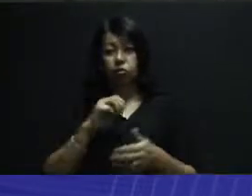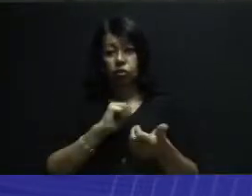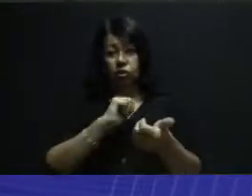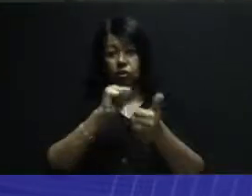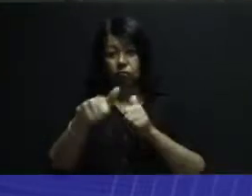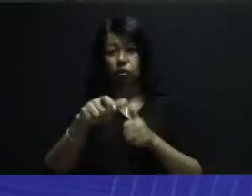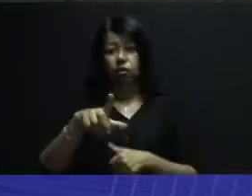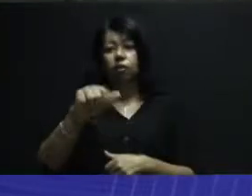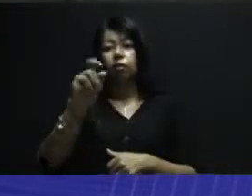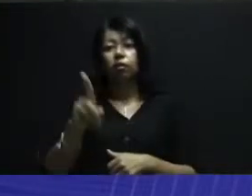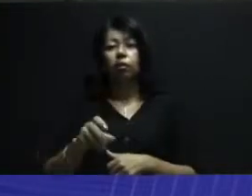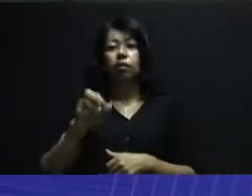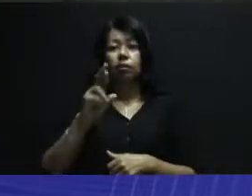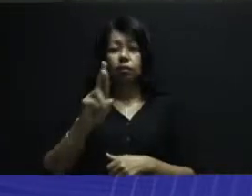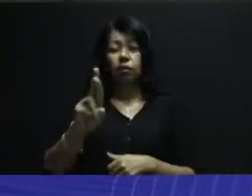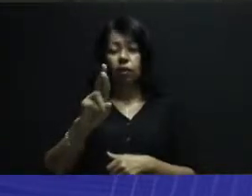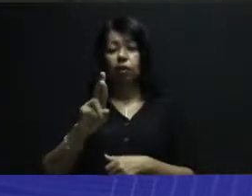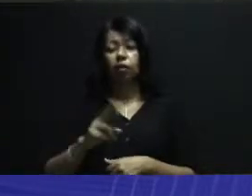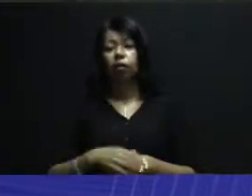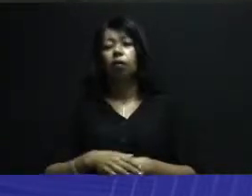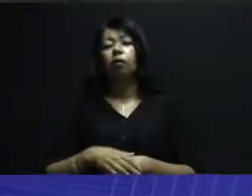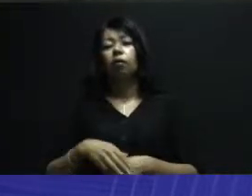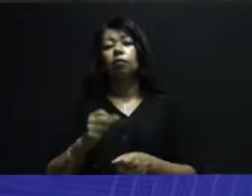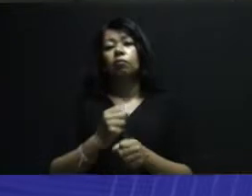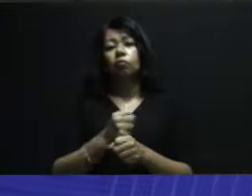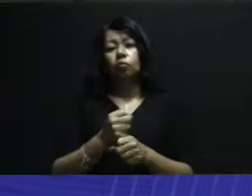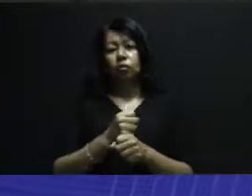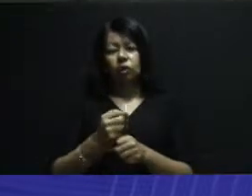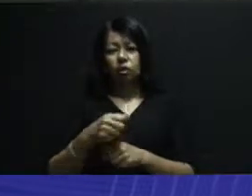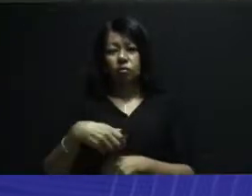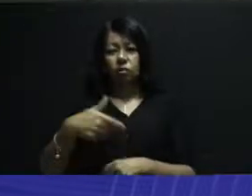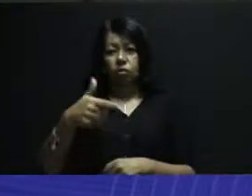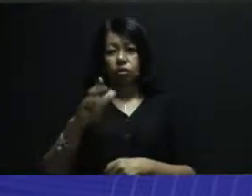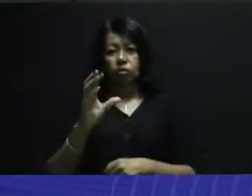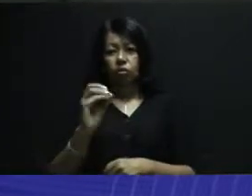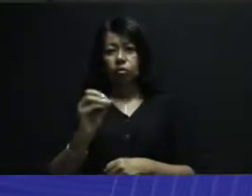Esportes e Lazer, Comelc, no biênio